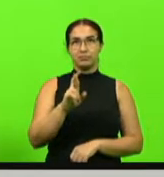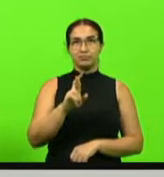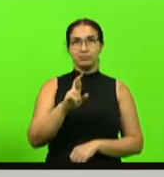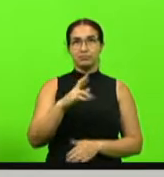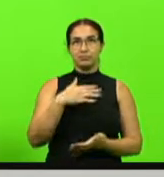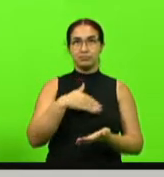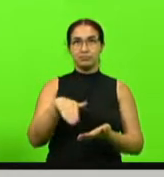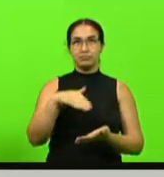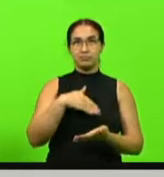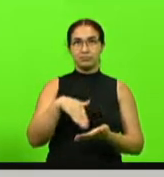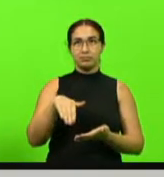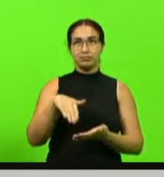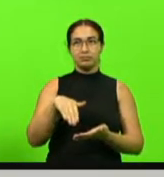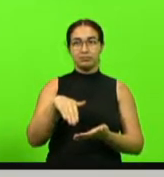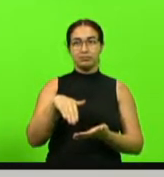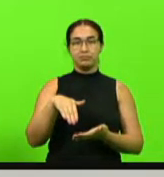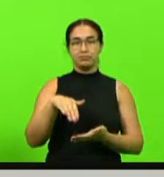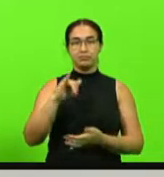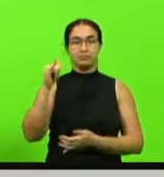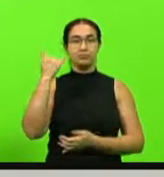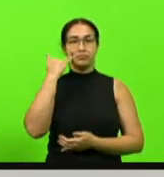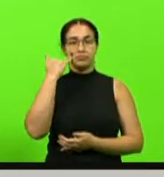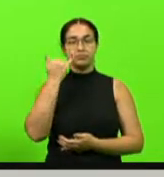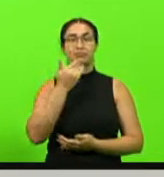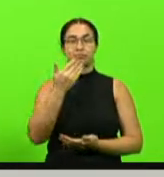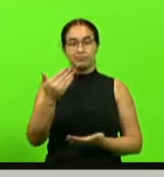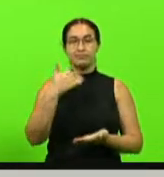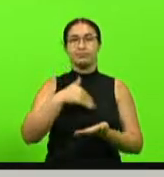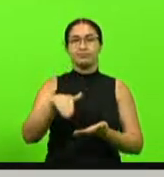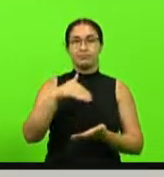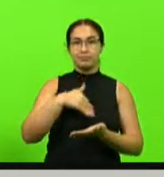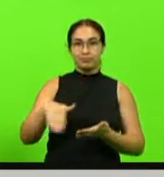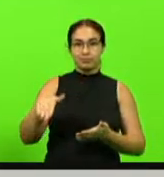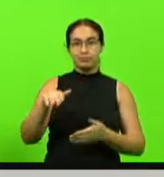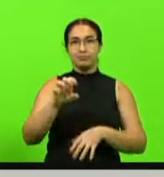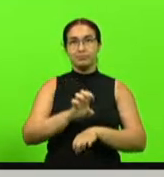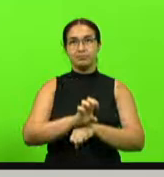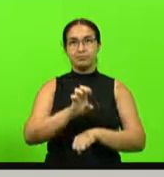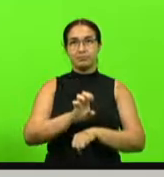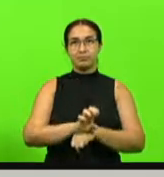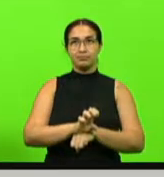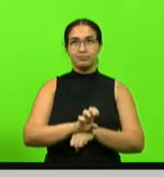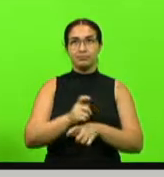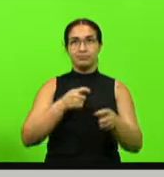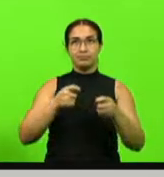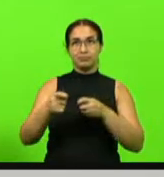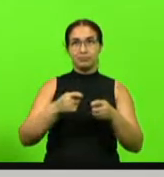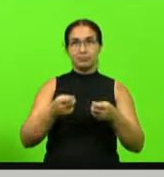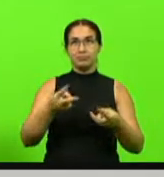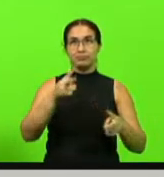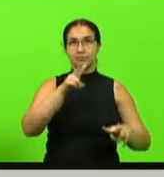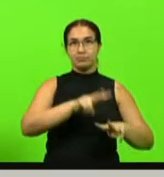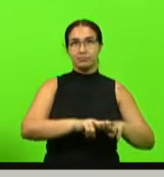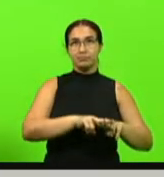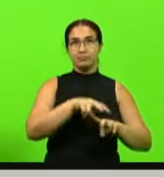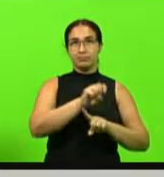Autor, deputado Gessé Lopes, solicita ao secretário de Estado da Administração Prisional